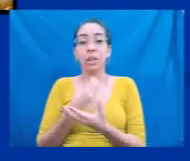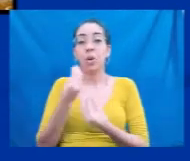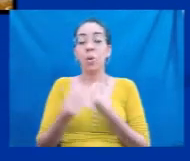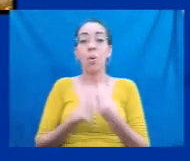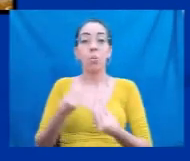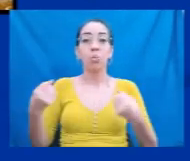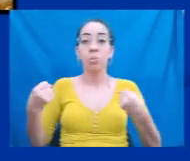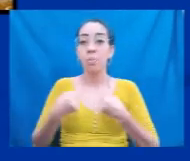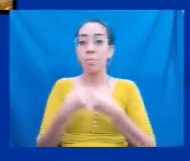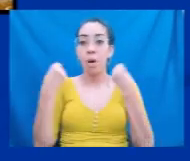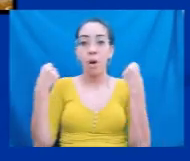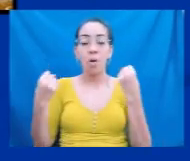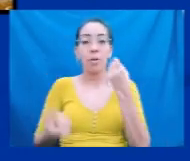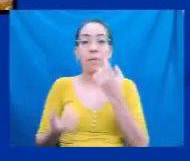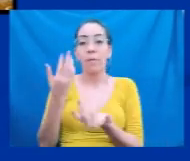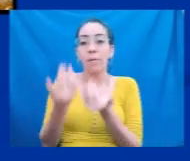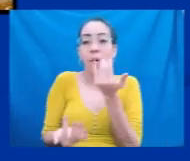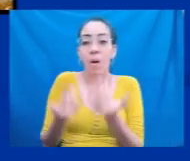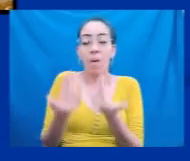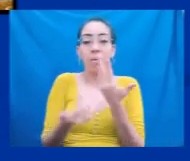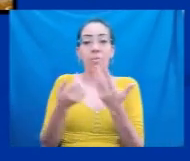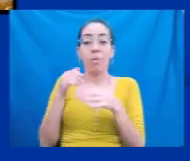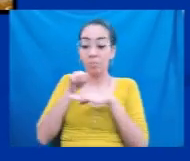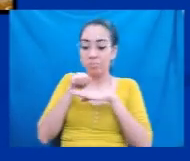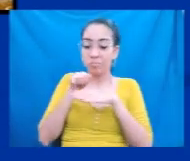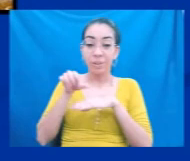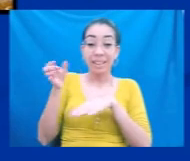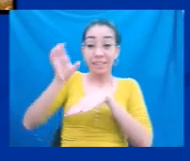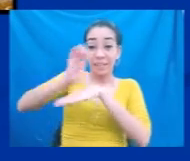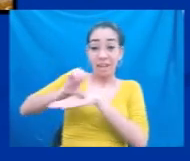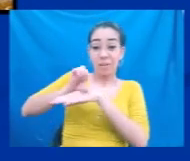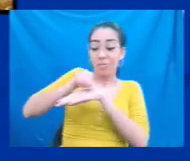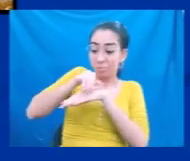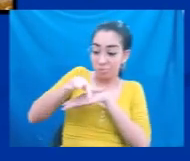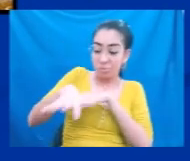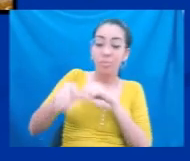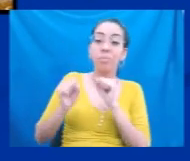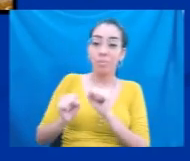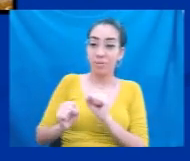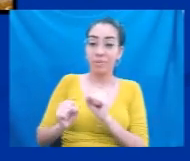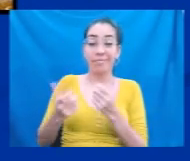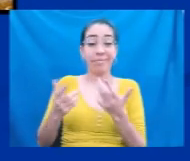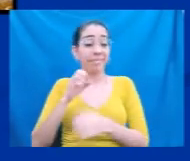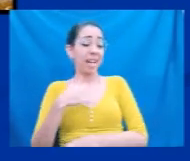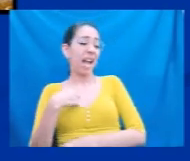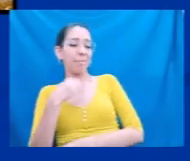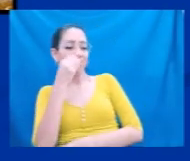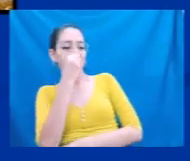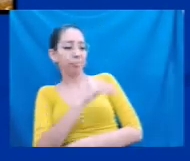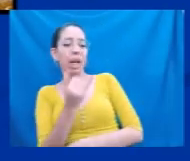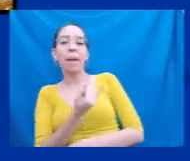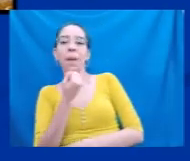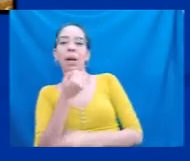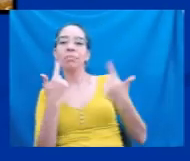né? Incêndios, derrames, numa situação como essa, na qual não é se dada a importância adequada